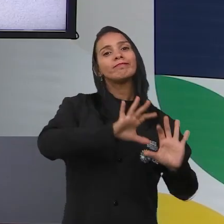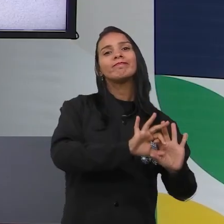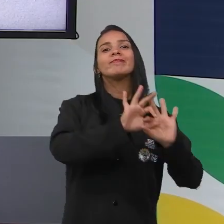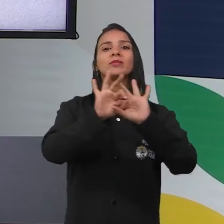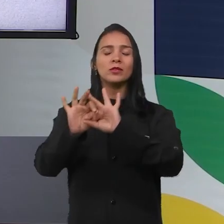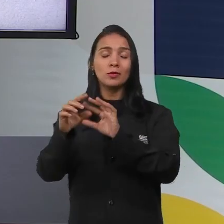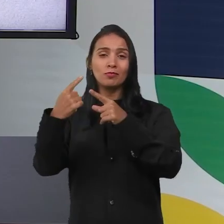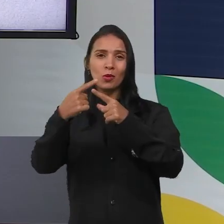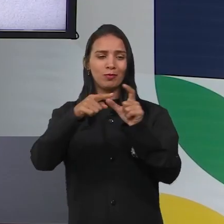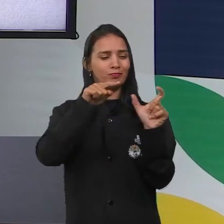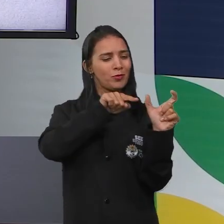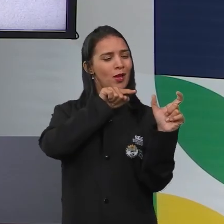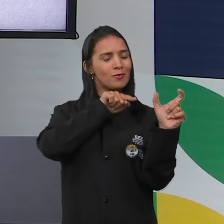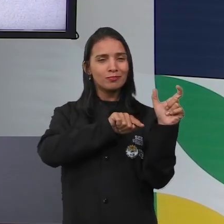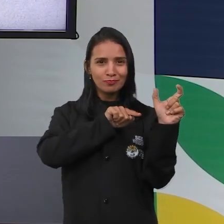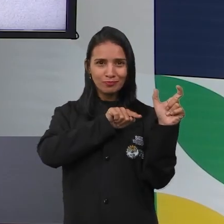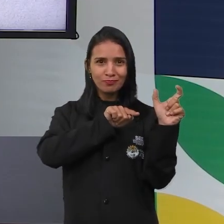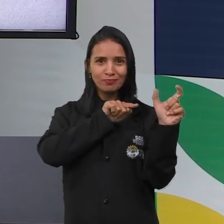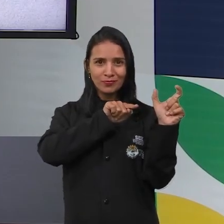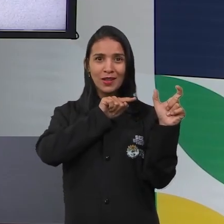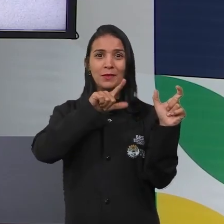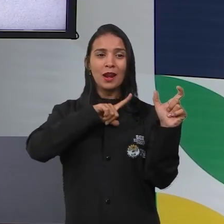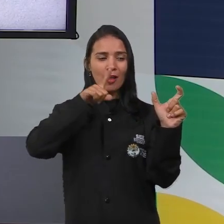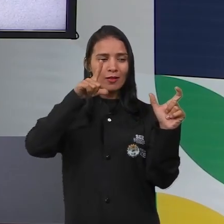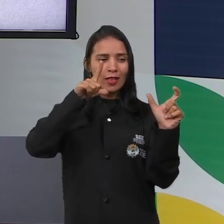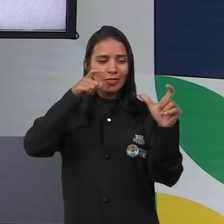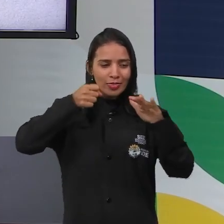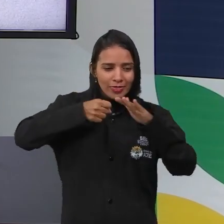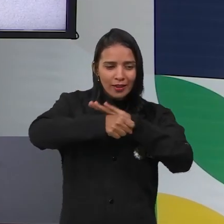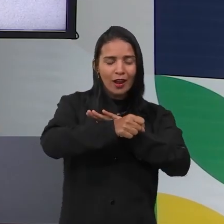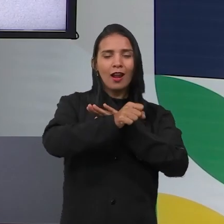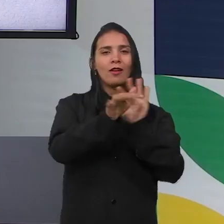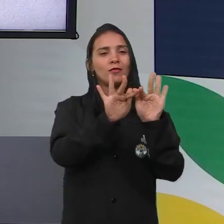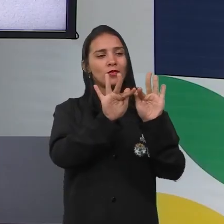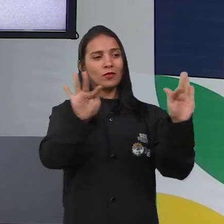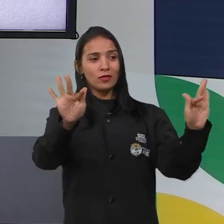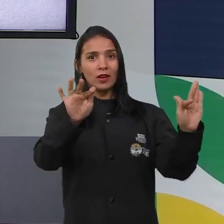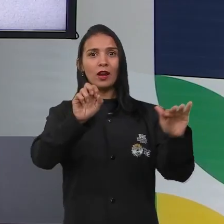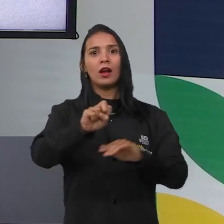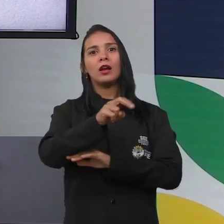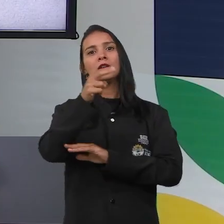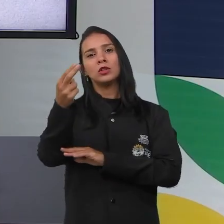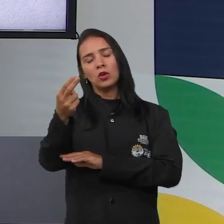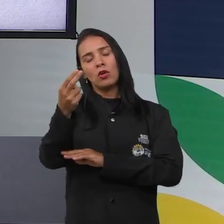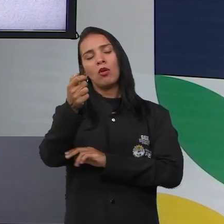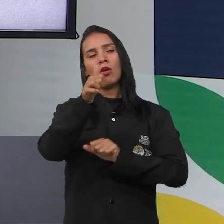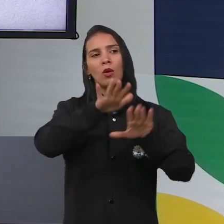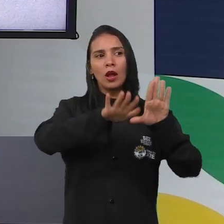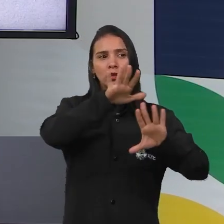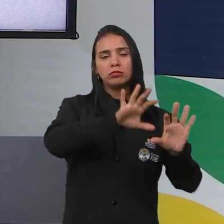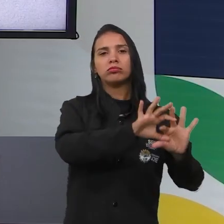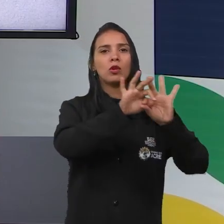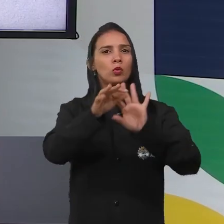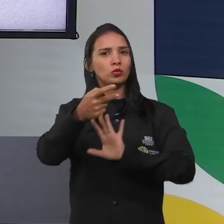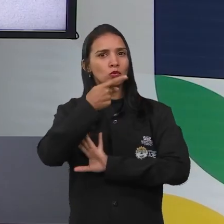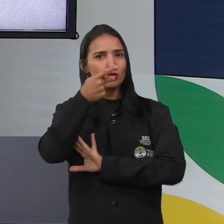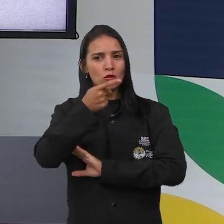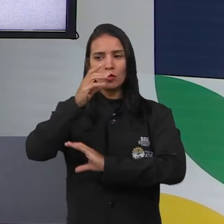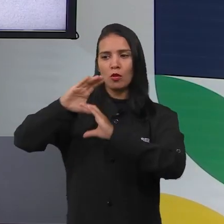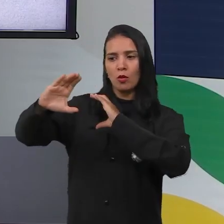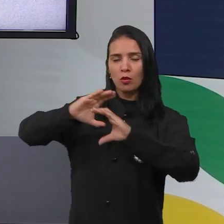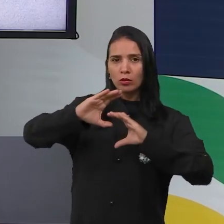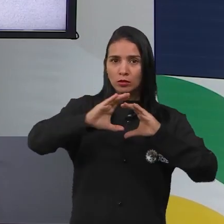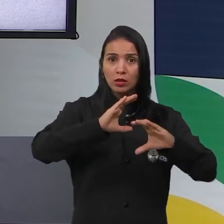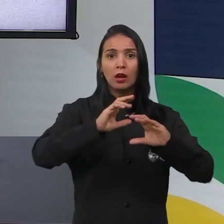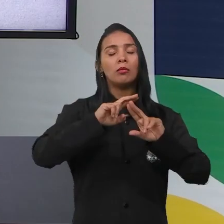essas palavras, elas são inseridas em frases. Então, nessa relação, você consegue compreender se é,